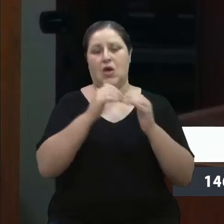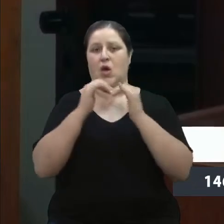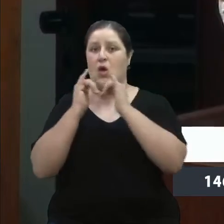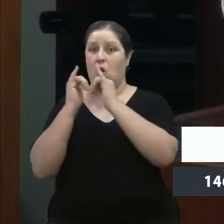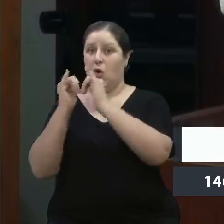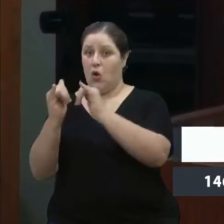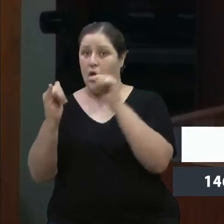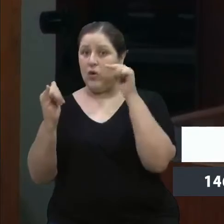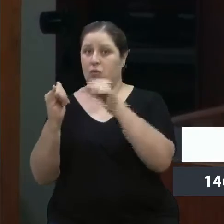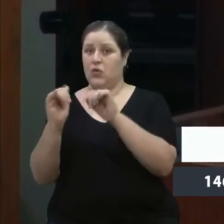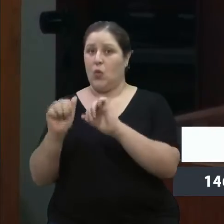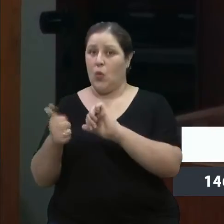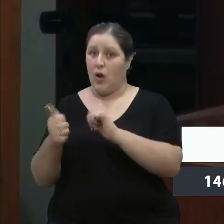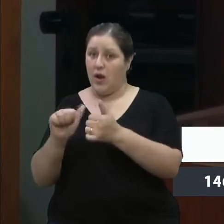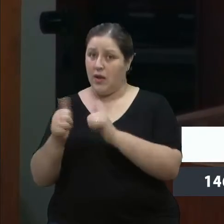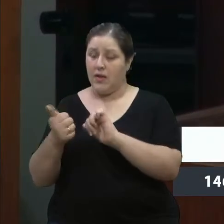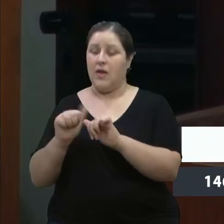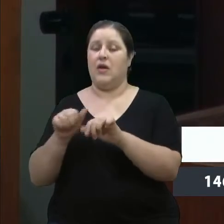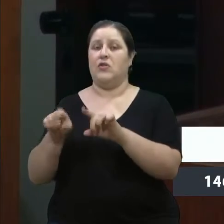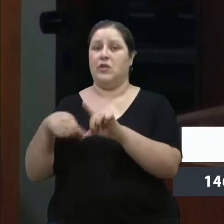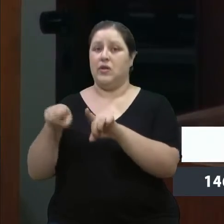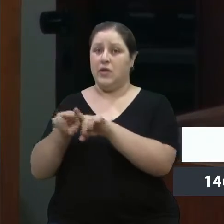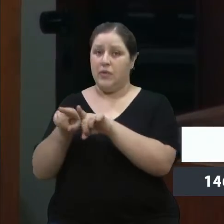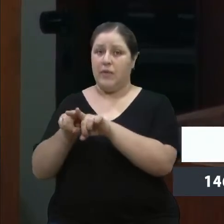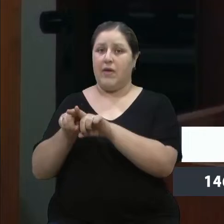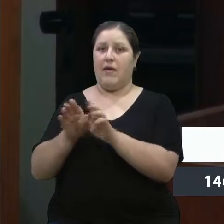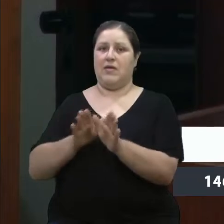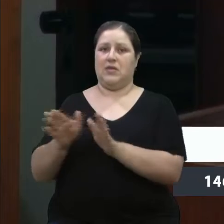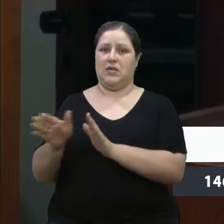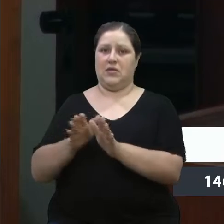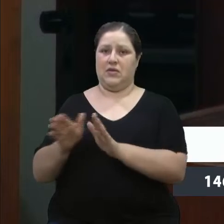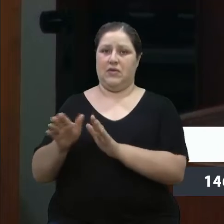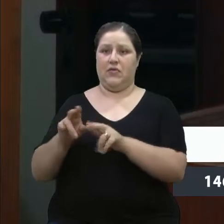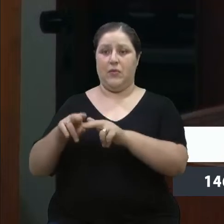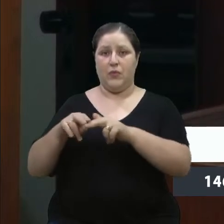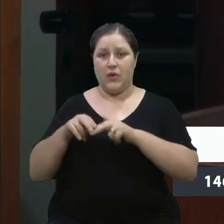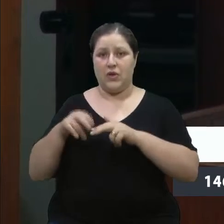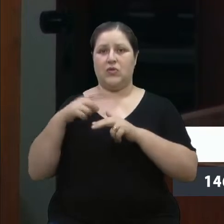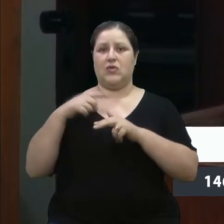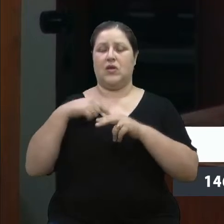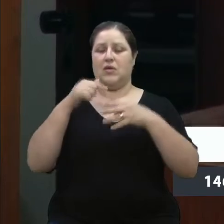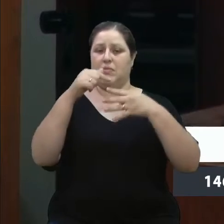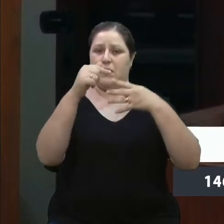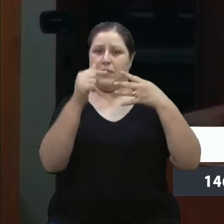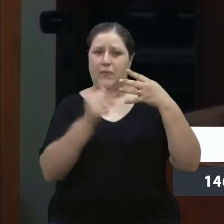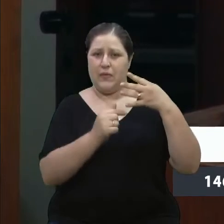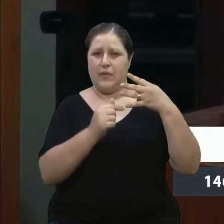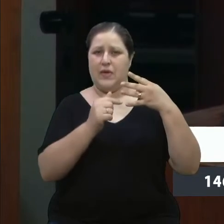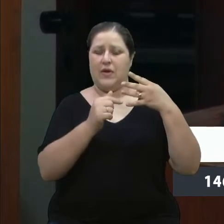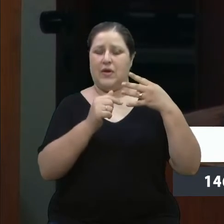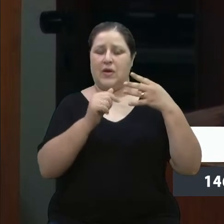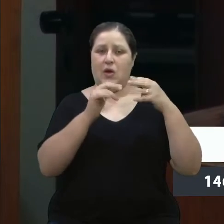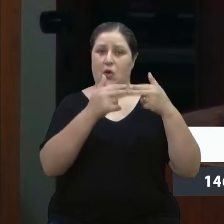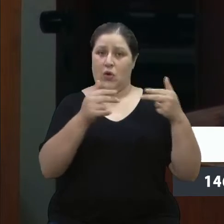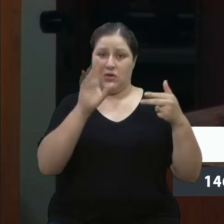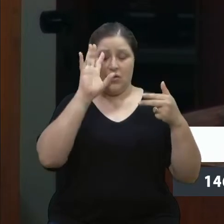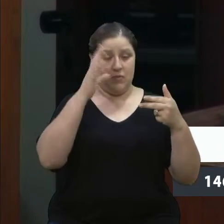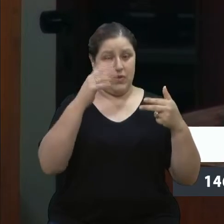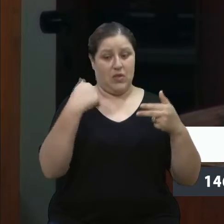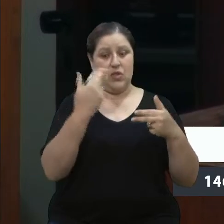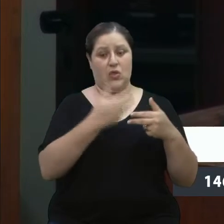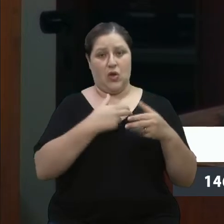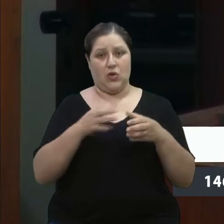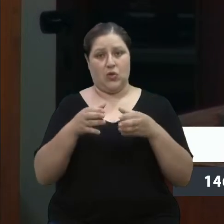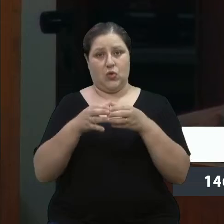razão dessas e outras medidas que nós, a bancada do PT, tem